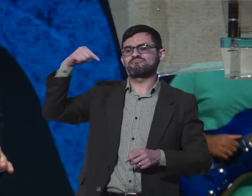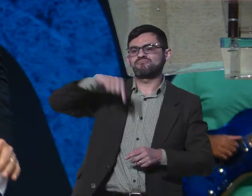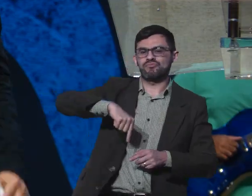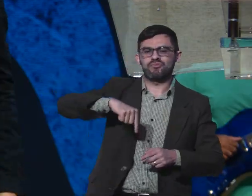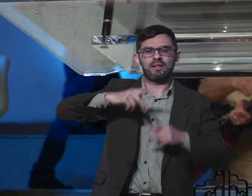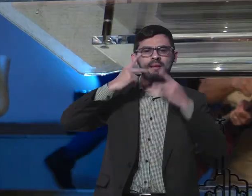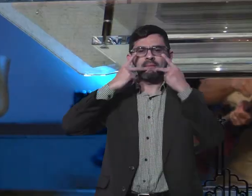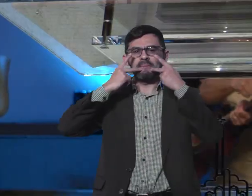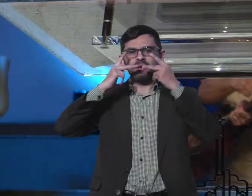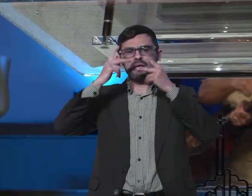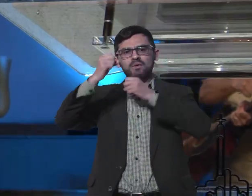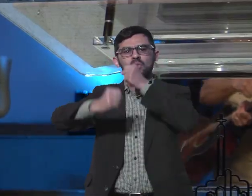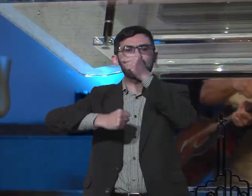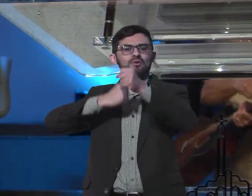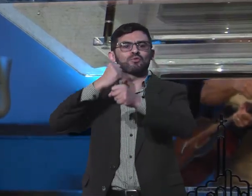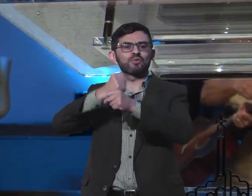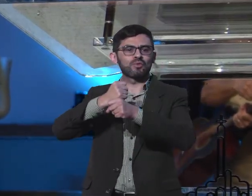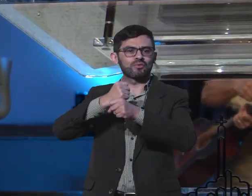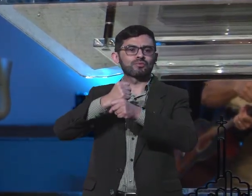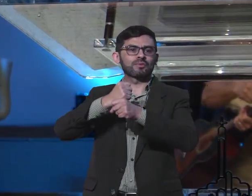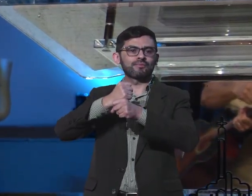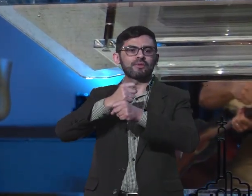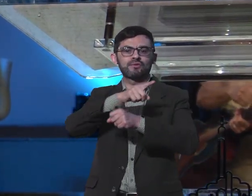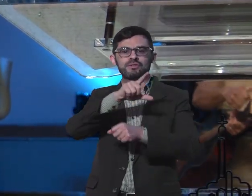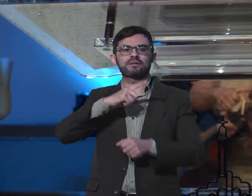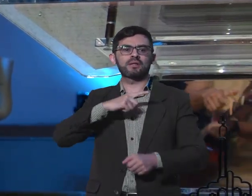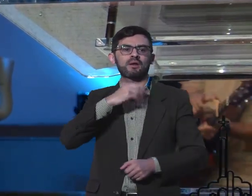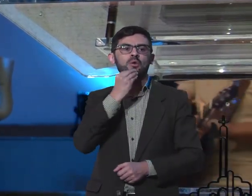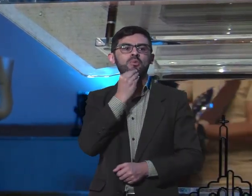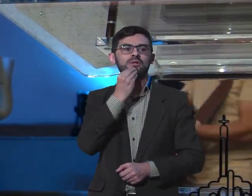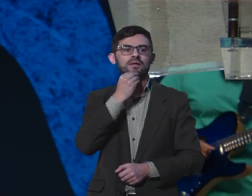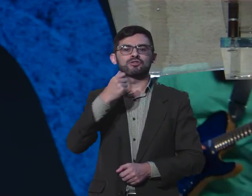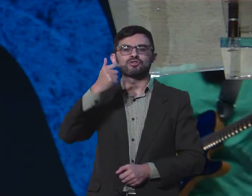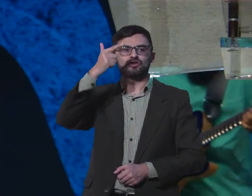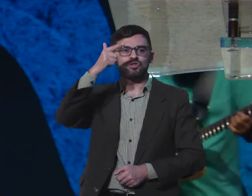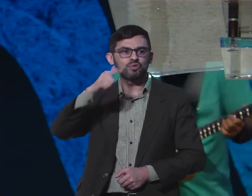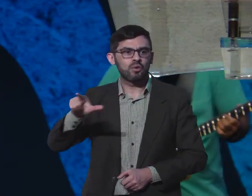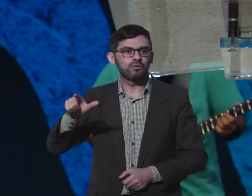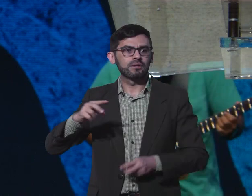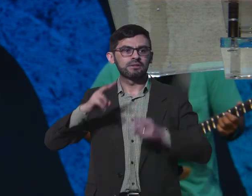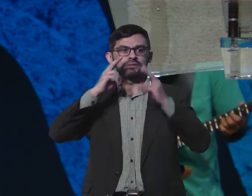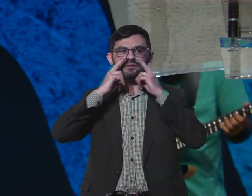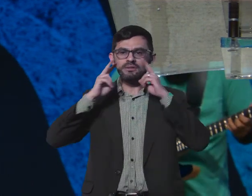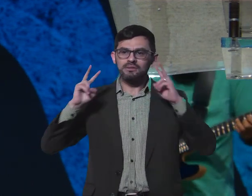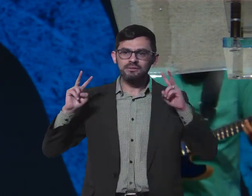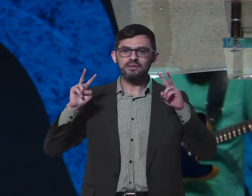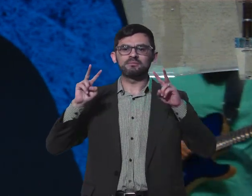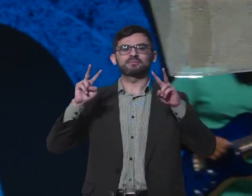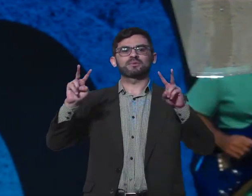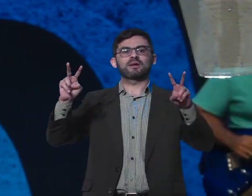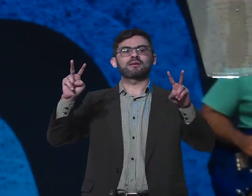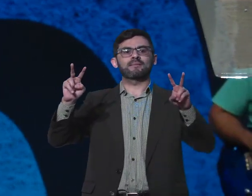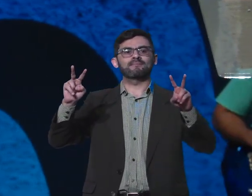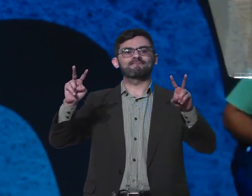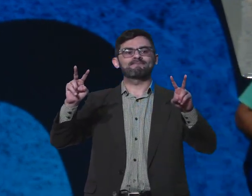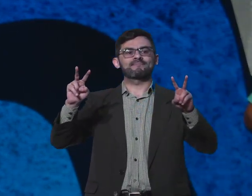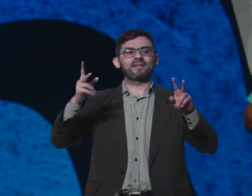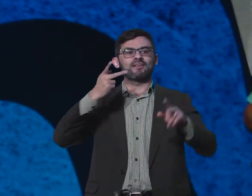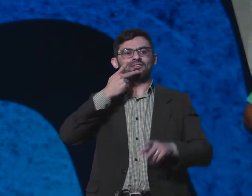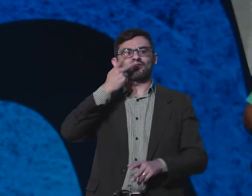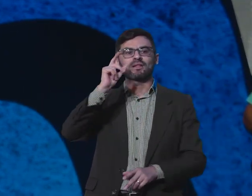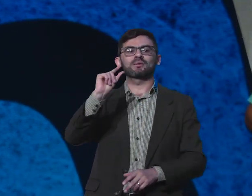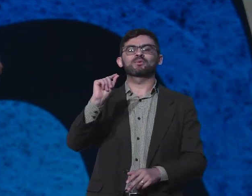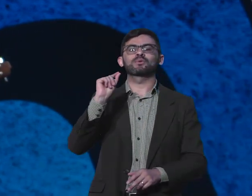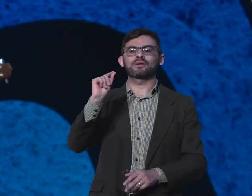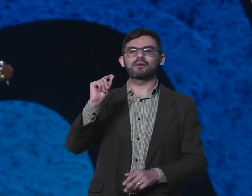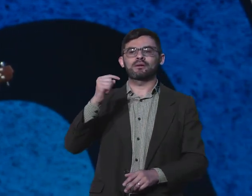aqui ministrando. Você vai ter a oportunidade de novamente testemunhar. E você vai poder dizer: